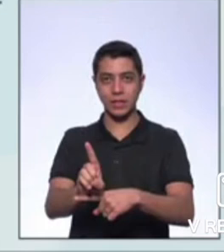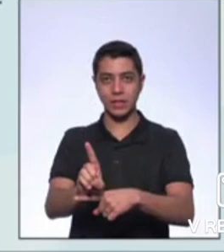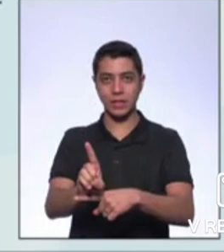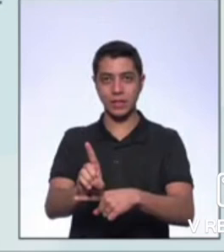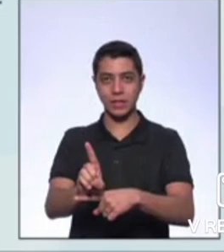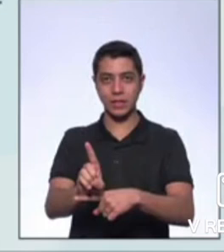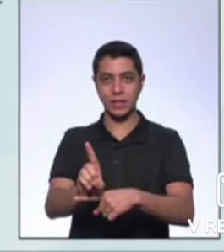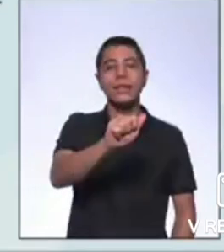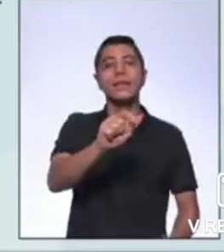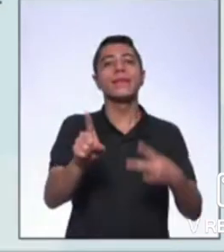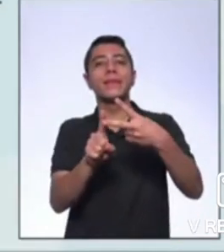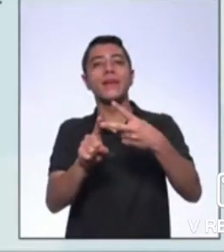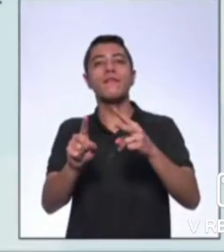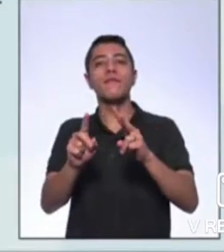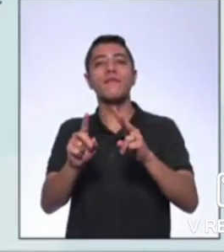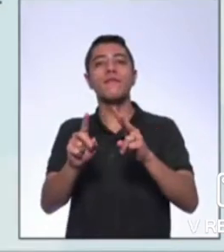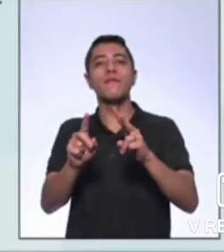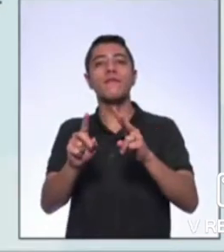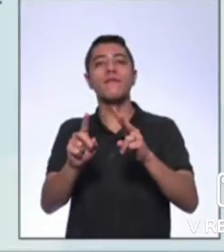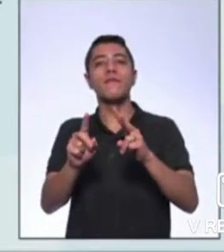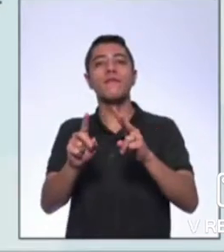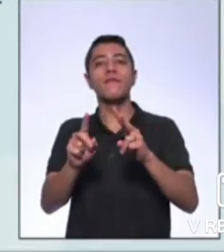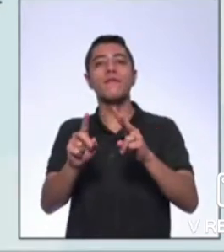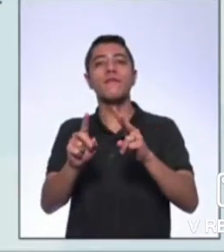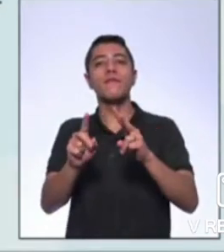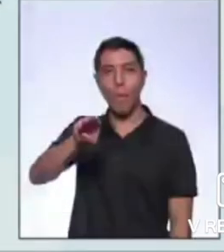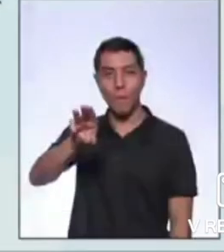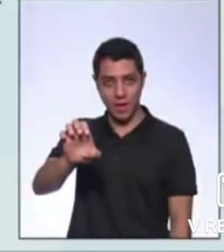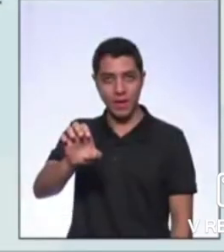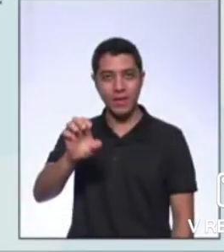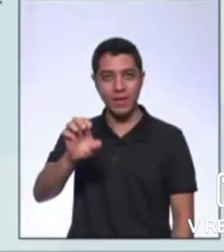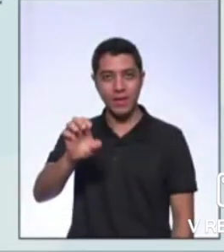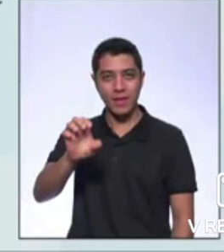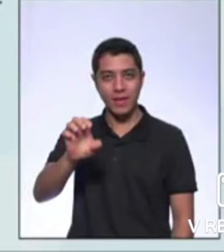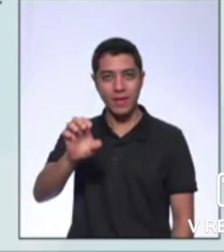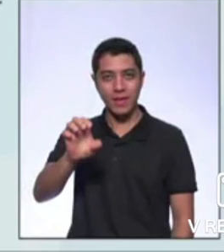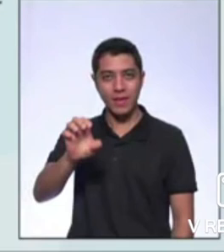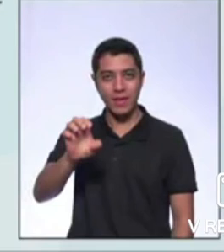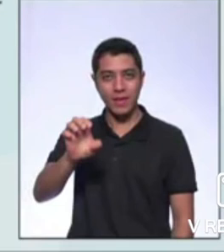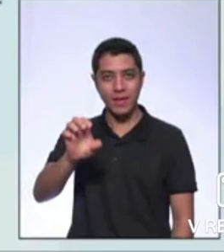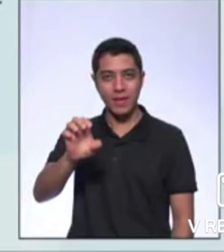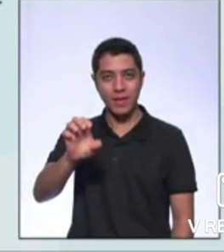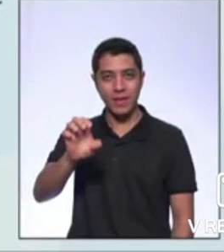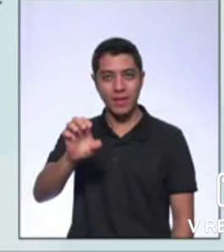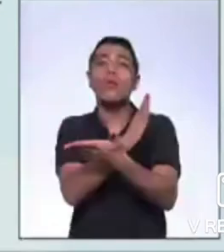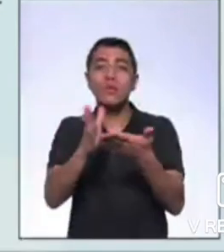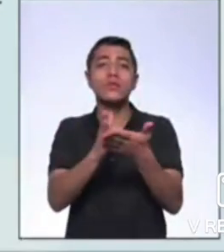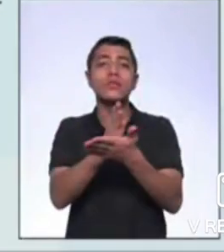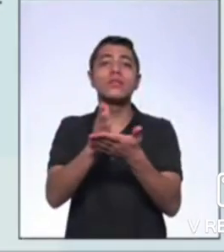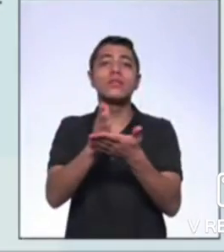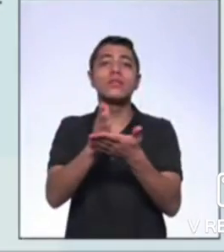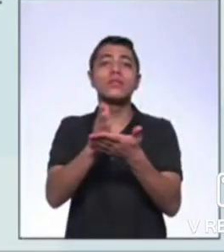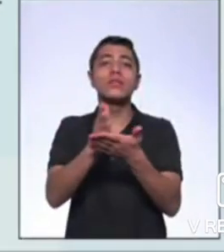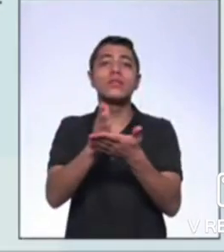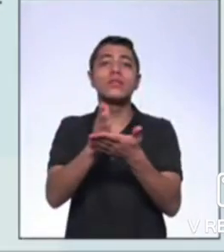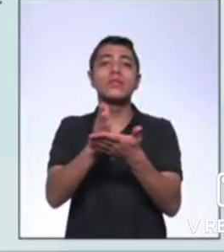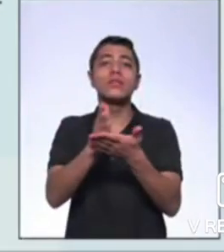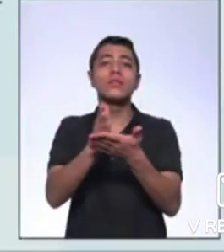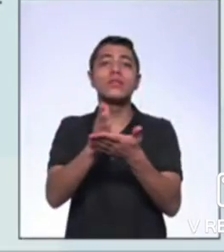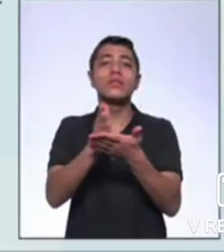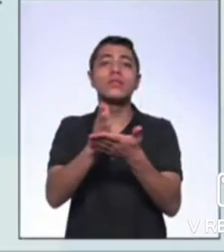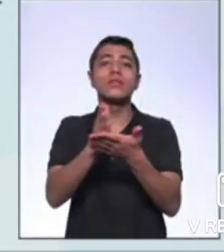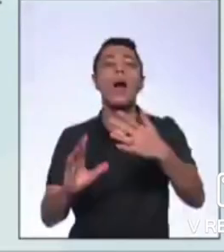. Explica o fato da rolha boiar e da bolinha de gude, no caso, afundar. Nós temos aqui uma formulinha que a gente utiliza para